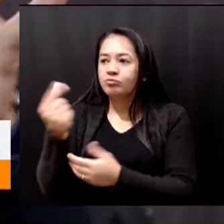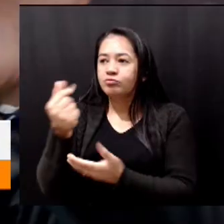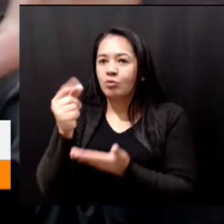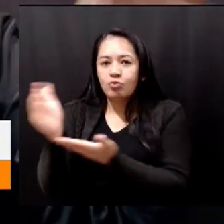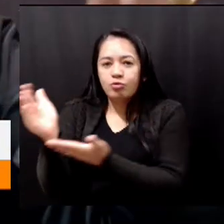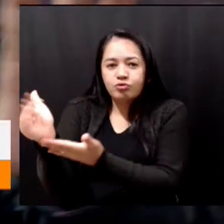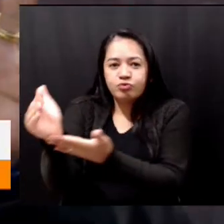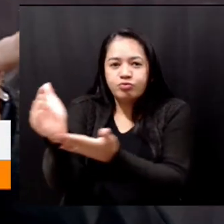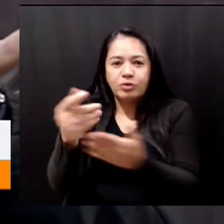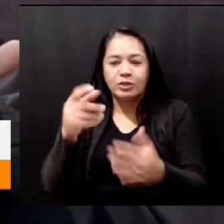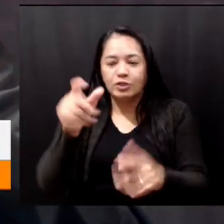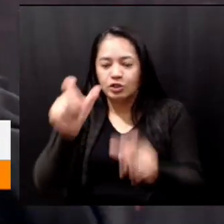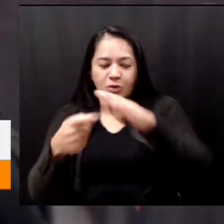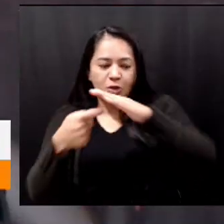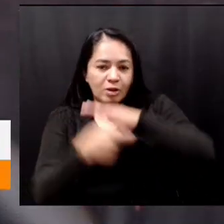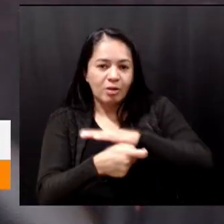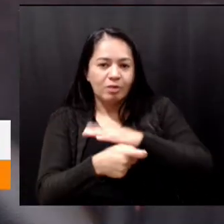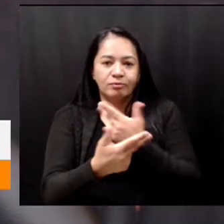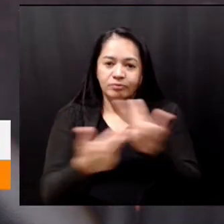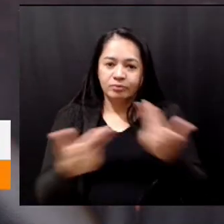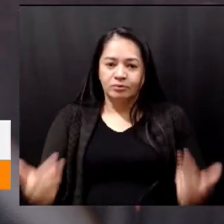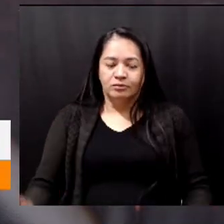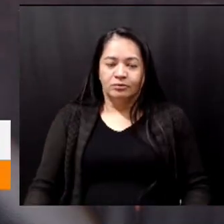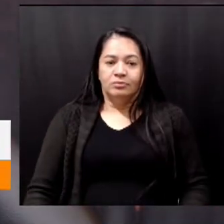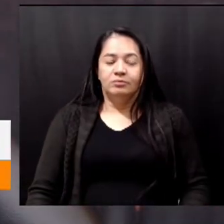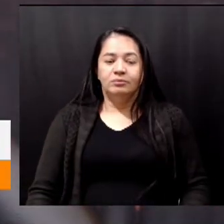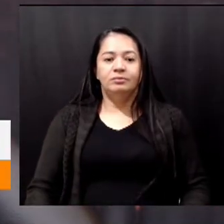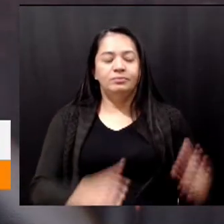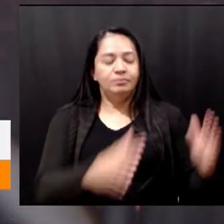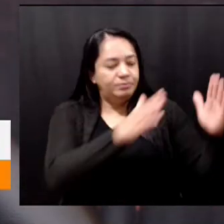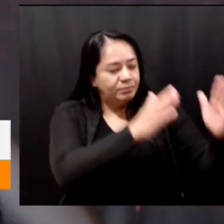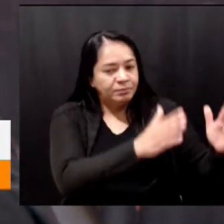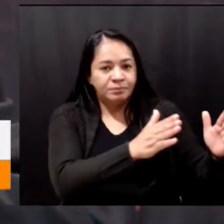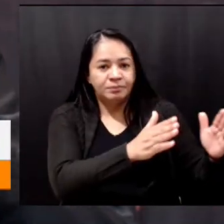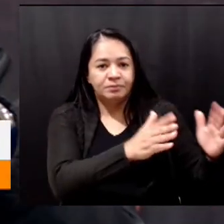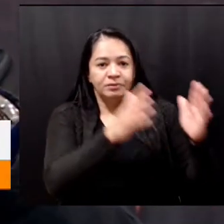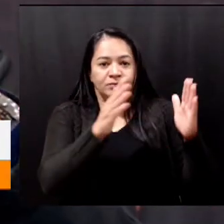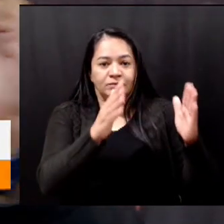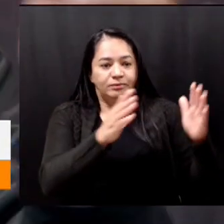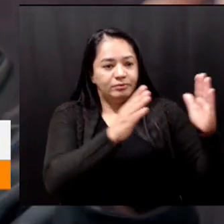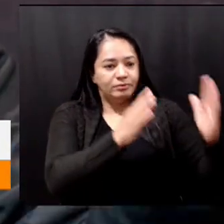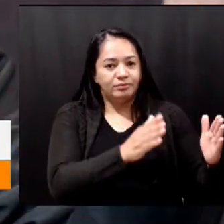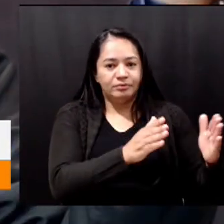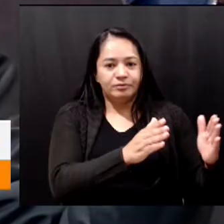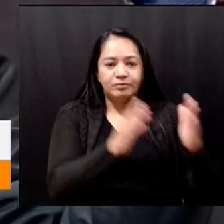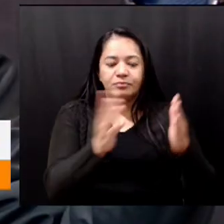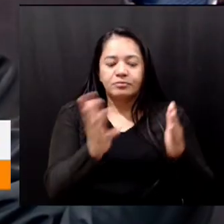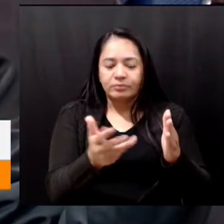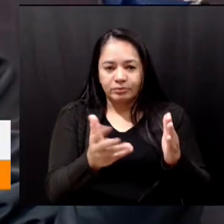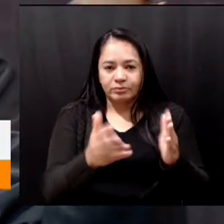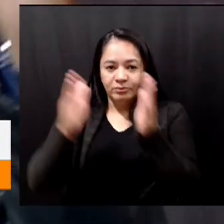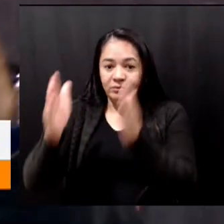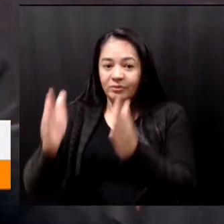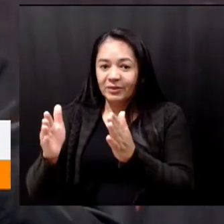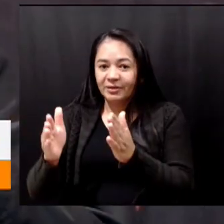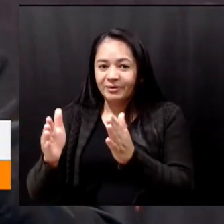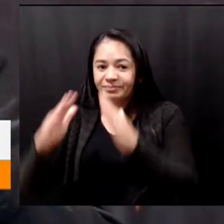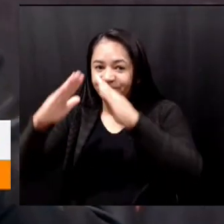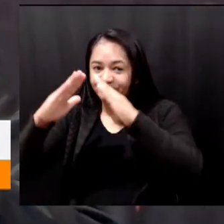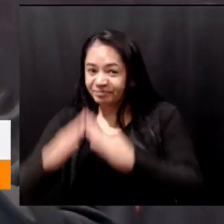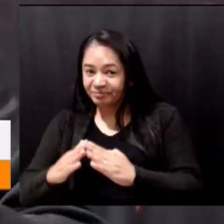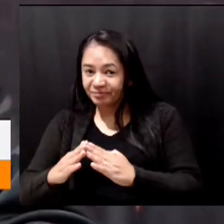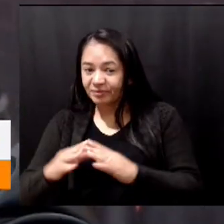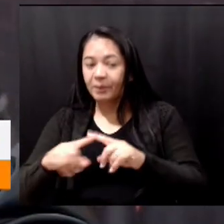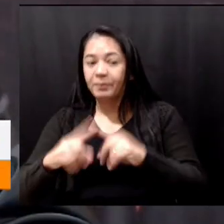etc. Então, sai da incubadora, passa por uma aceleradora e começa a precisar de capital. Então, quando eu falei de ecossistema lá atrás,